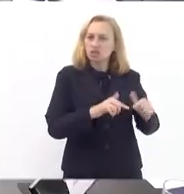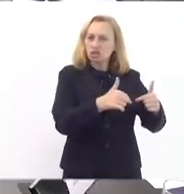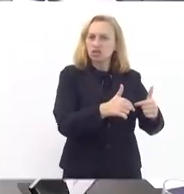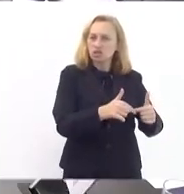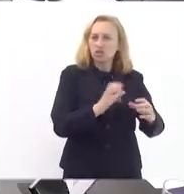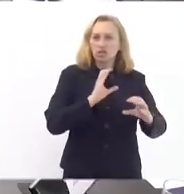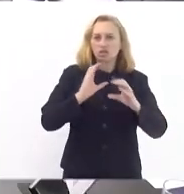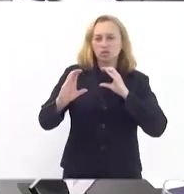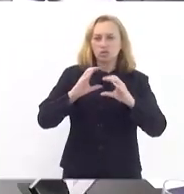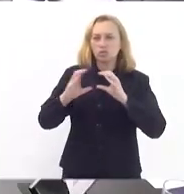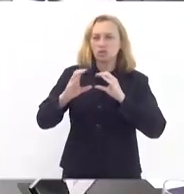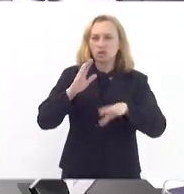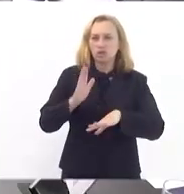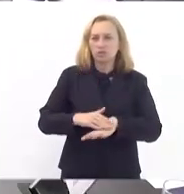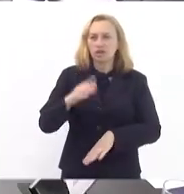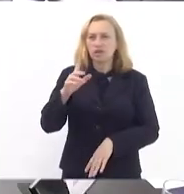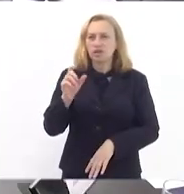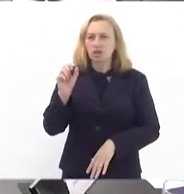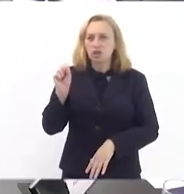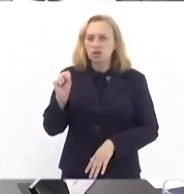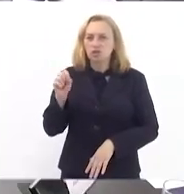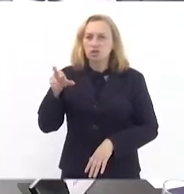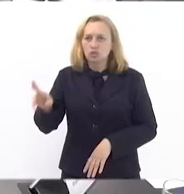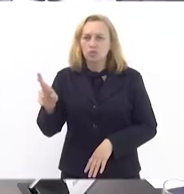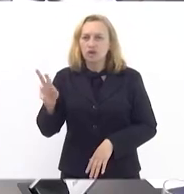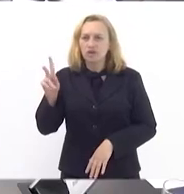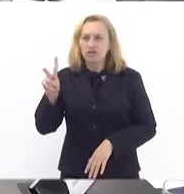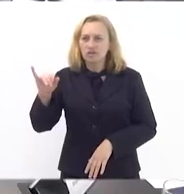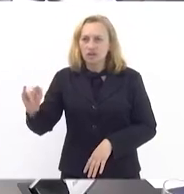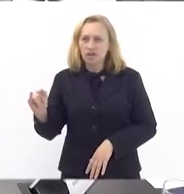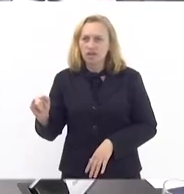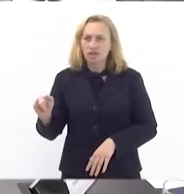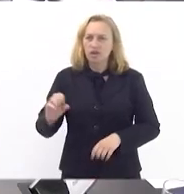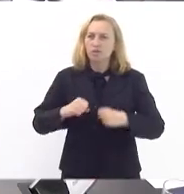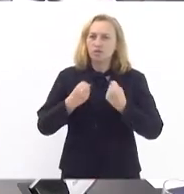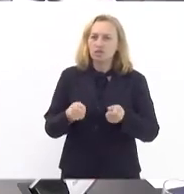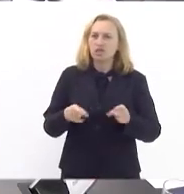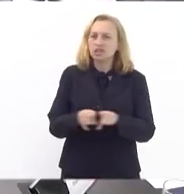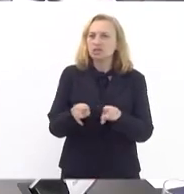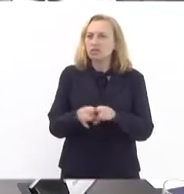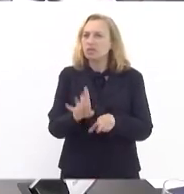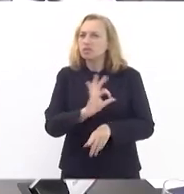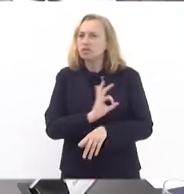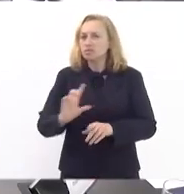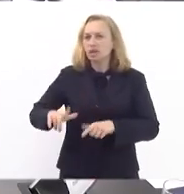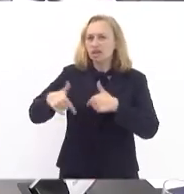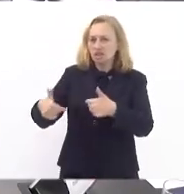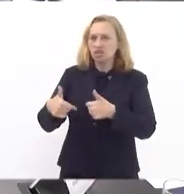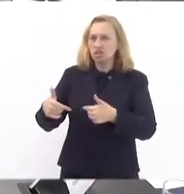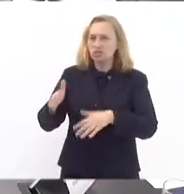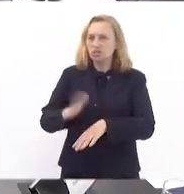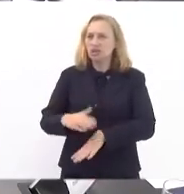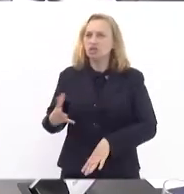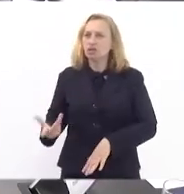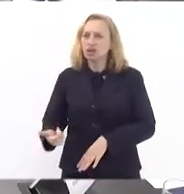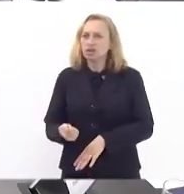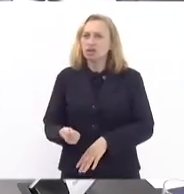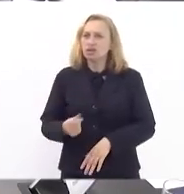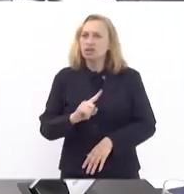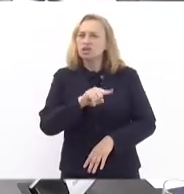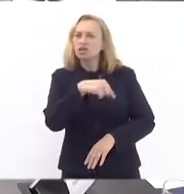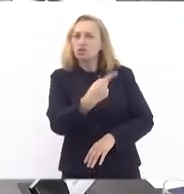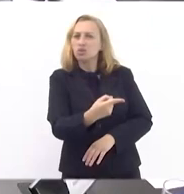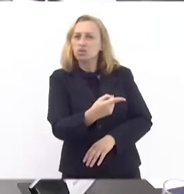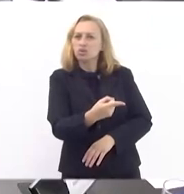se comunica muito SuperVia e o nosso mundo esse efeito que está na estação para reforçar também o policiamento em tatuado uma forma mais eficiente a gente tem um